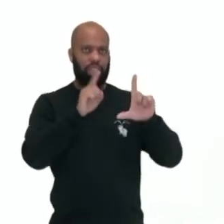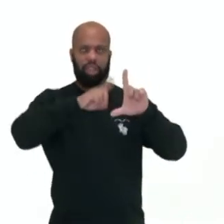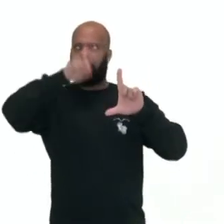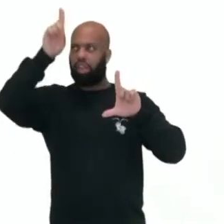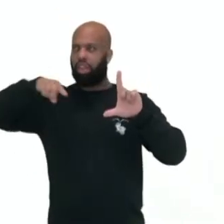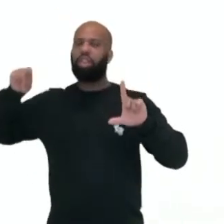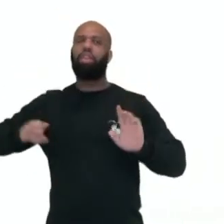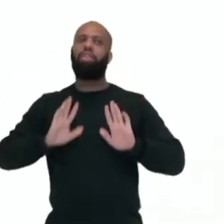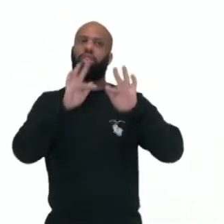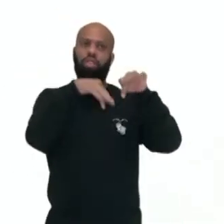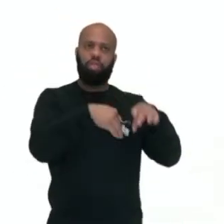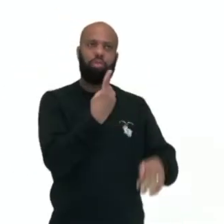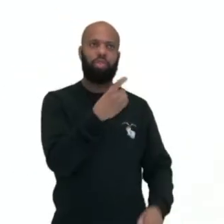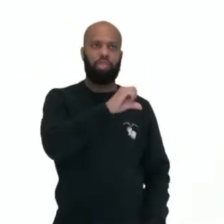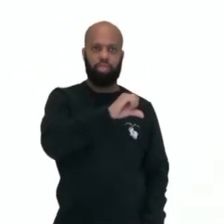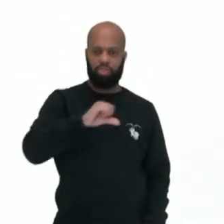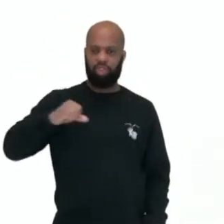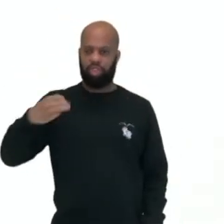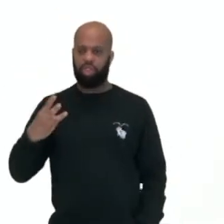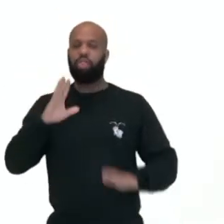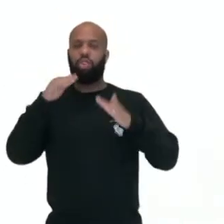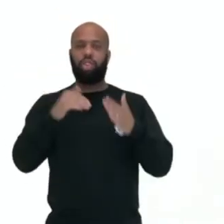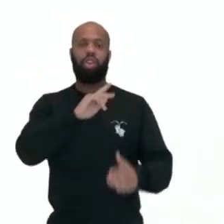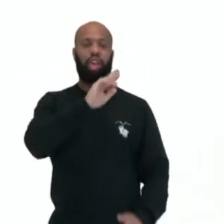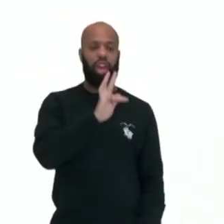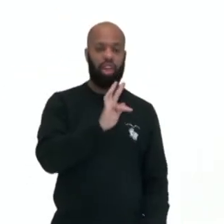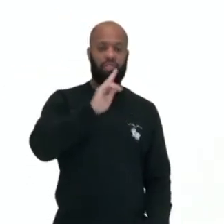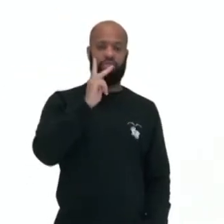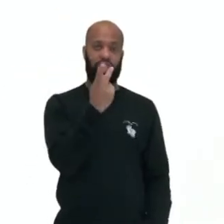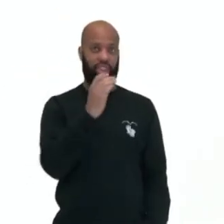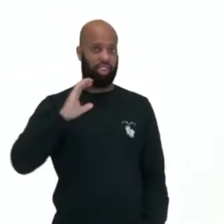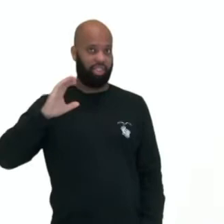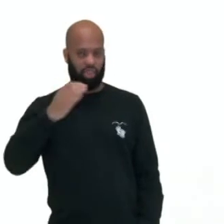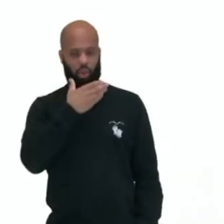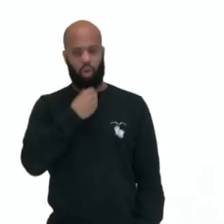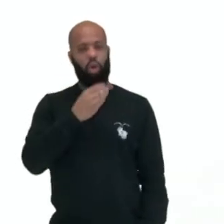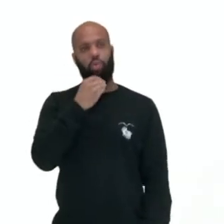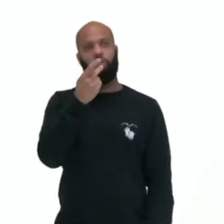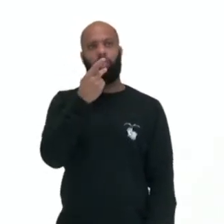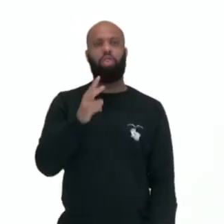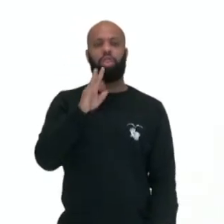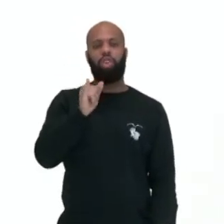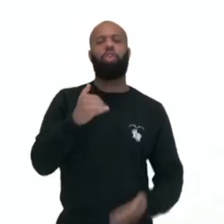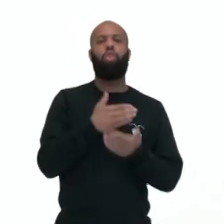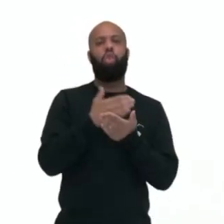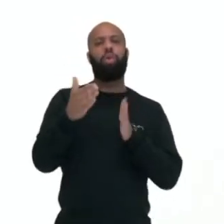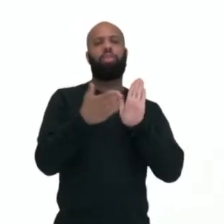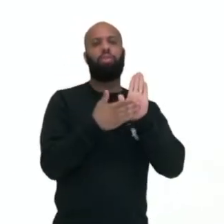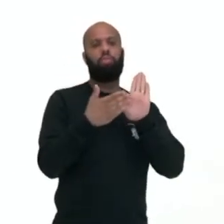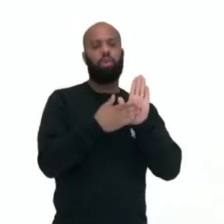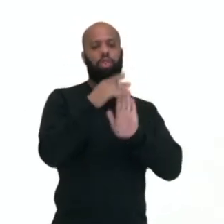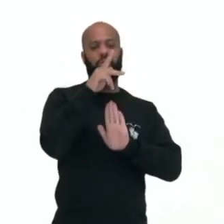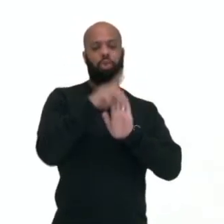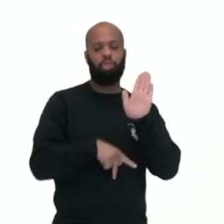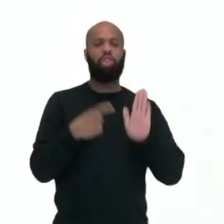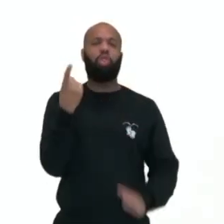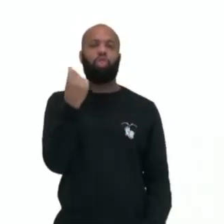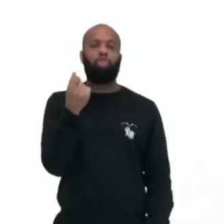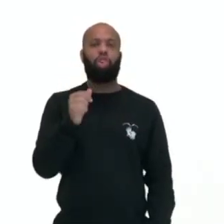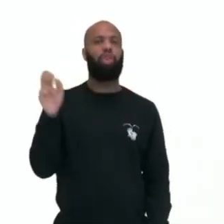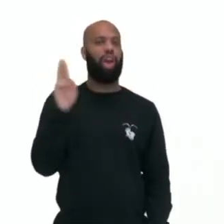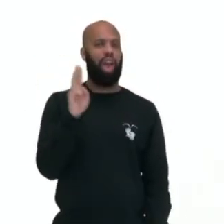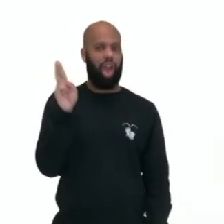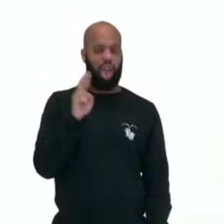de 1993, o Fernando Henrique Cardoso anunciou a implantação do Plano Real, uma nova moeda que